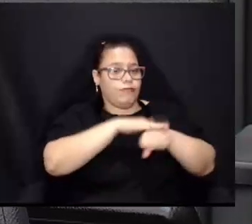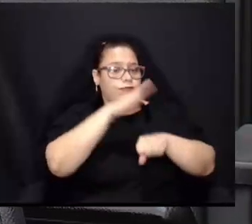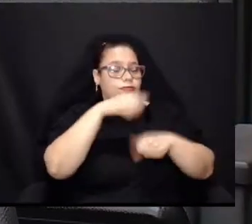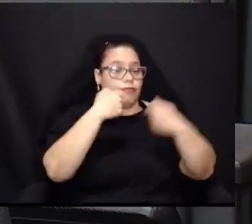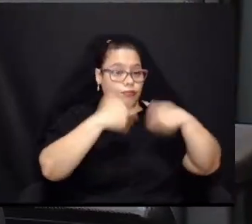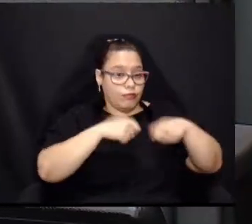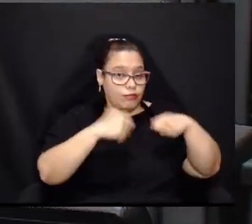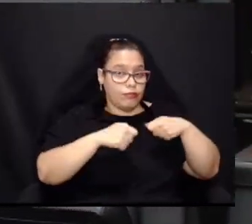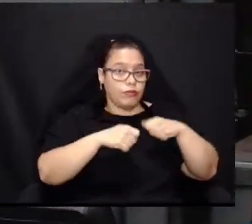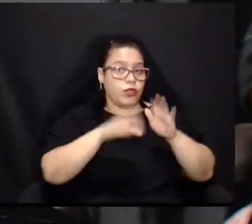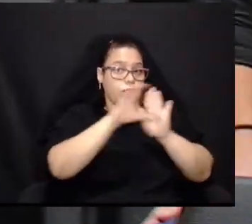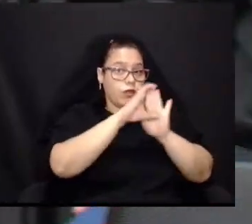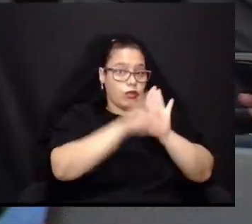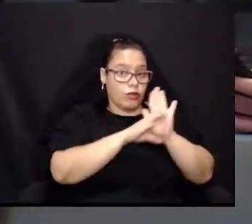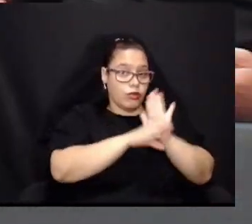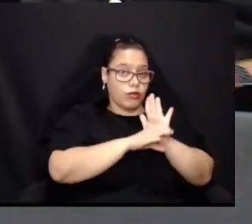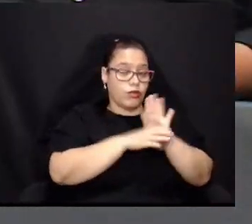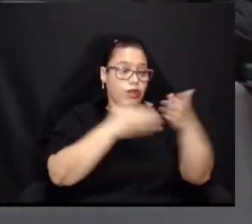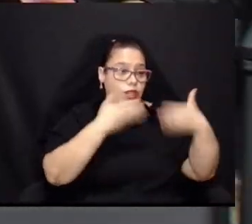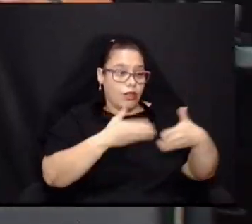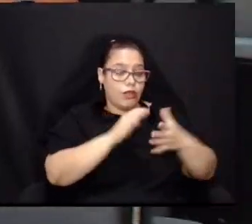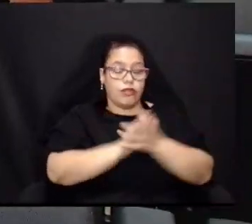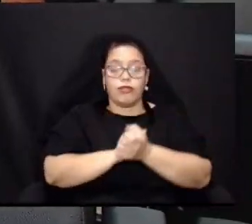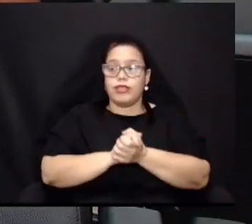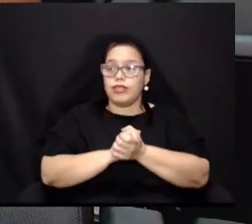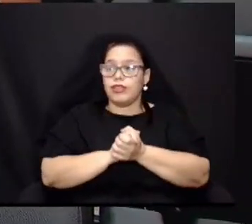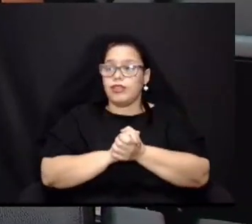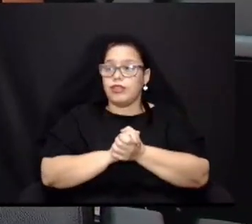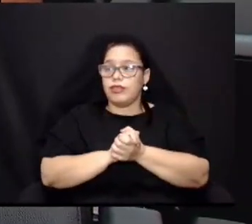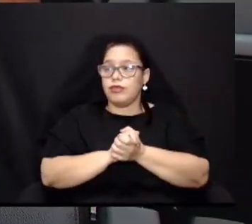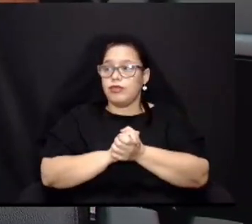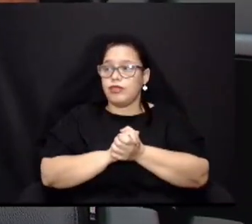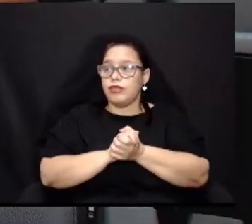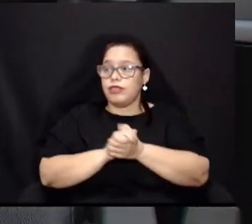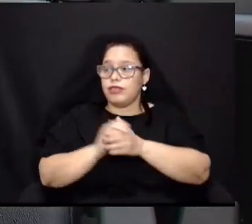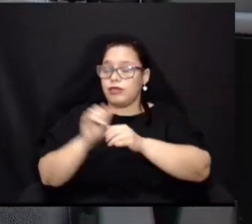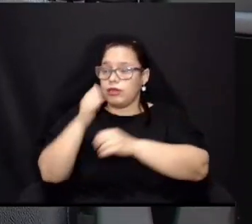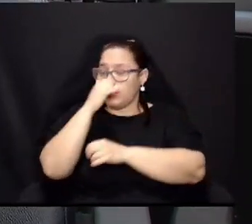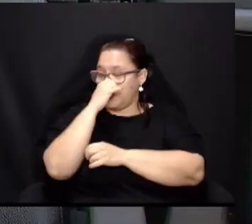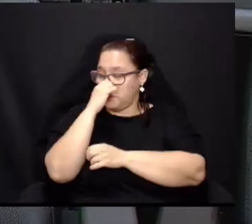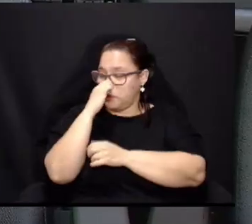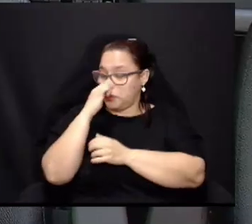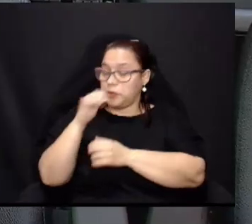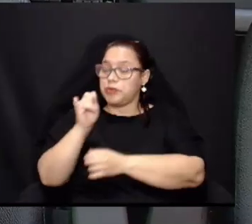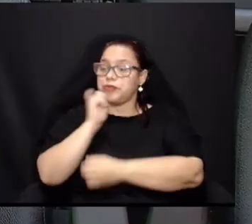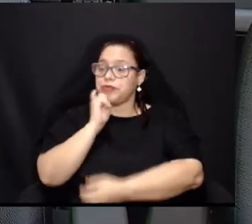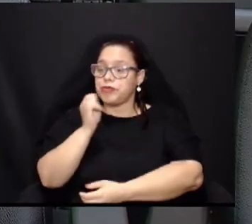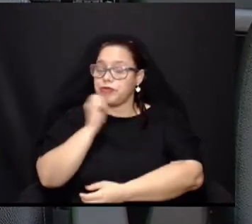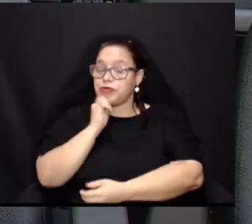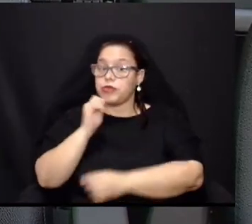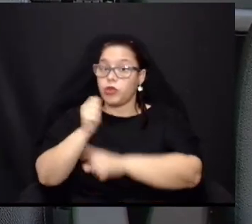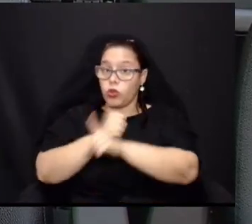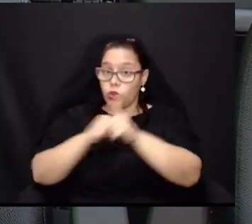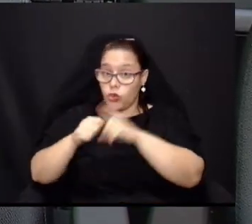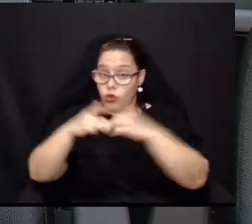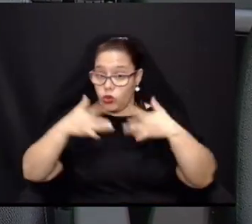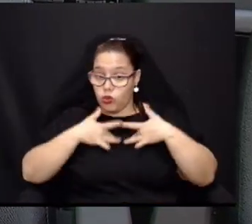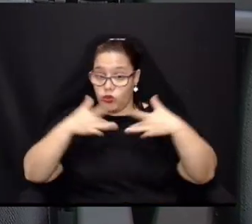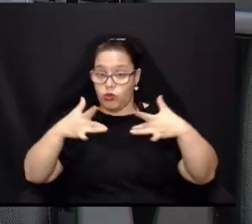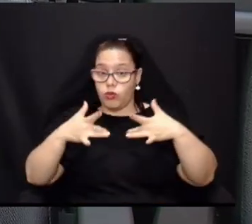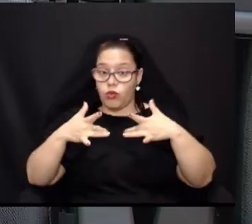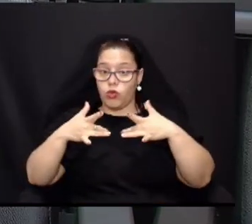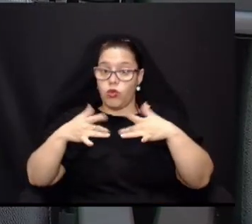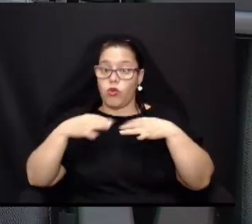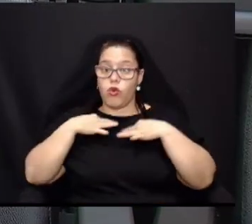conteúdo mais leve mesmo. E falando de campanhas, como você citou, por exemplo, campanhas solidárias, como a própria campanha do agasalho,